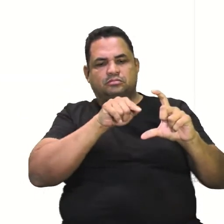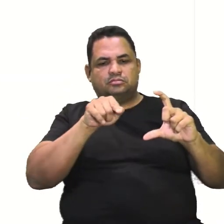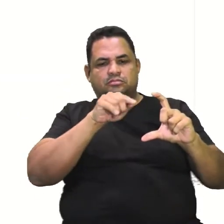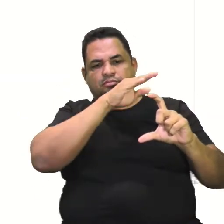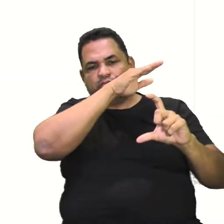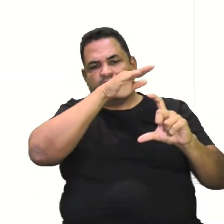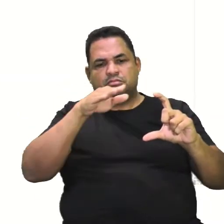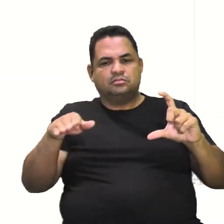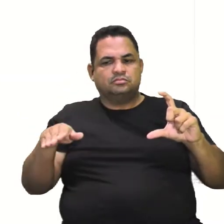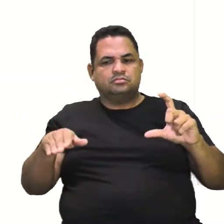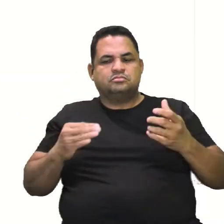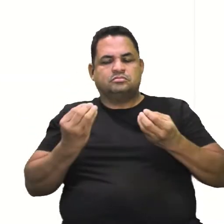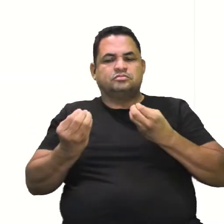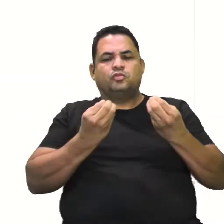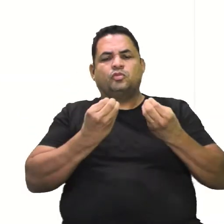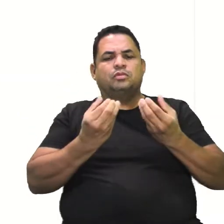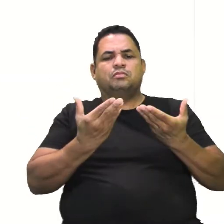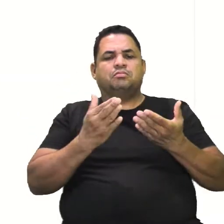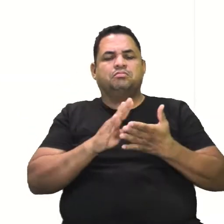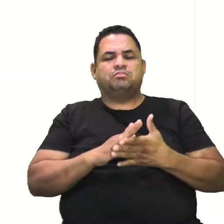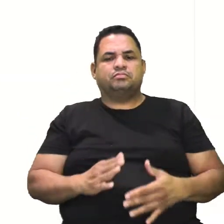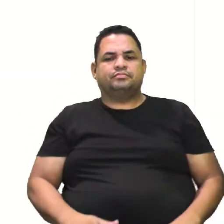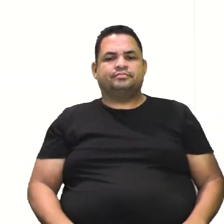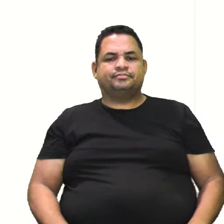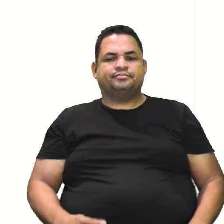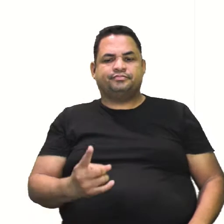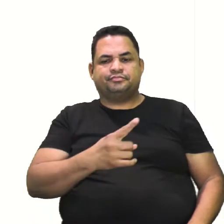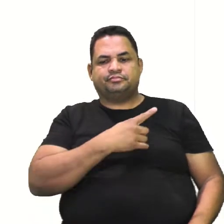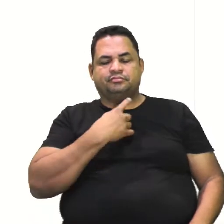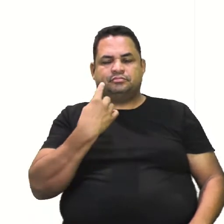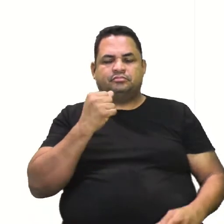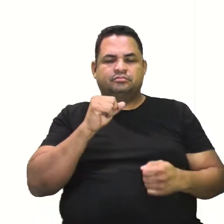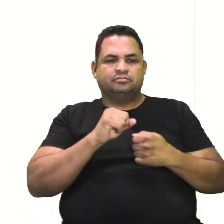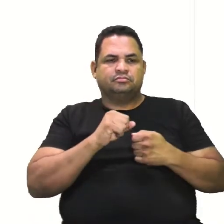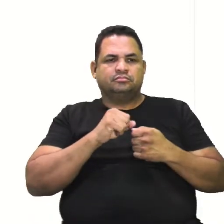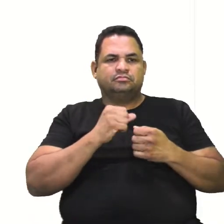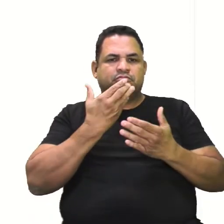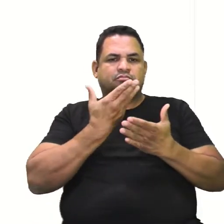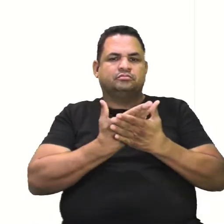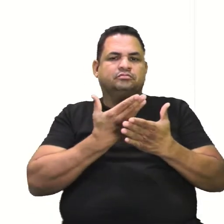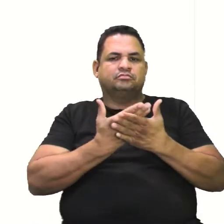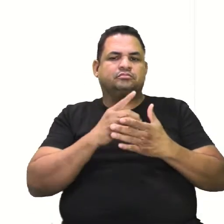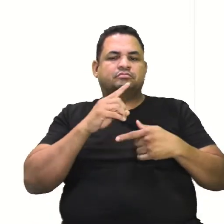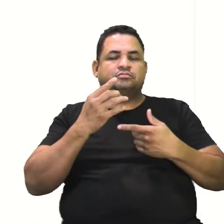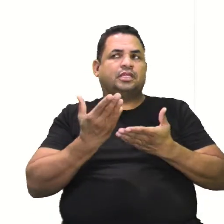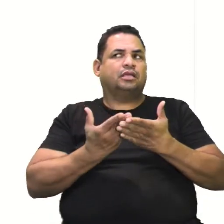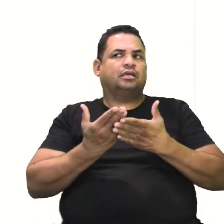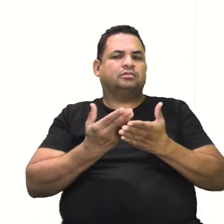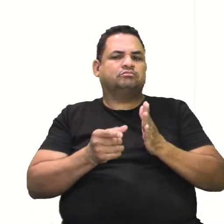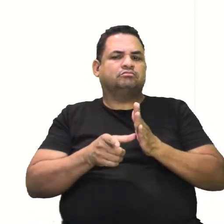a reta. Professor, mas como assim? Uai, nós fizemos uma aula agora